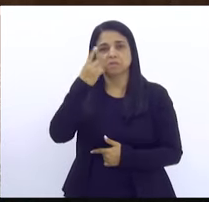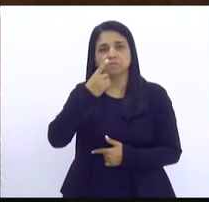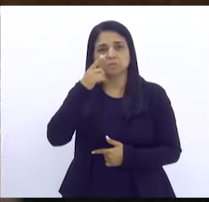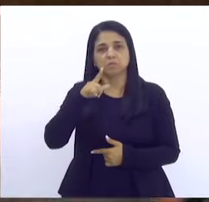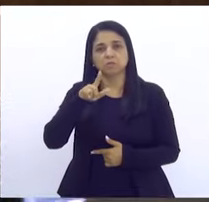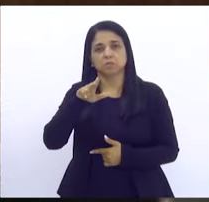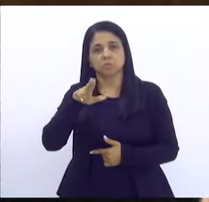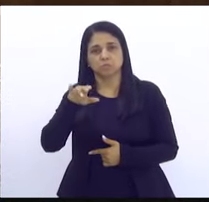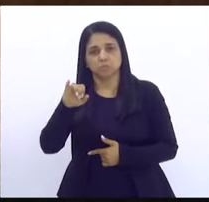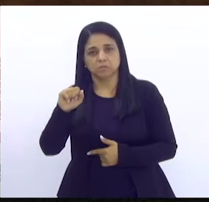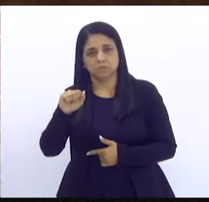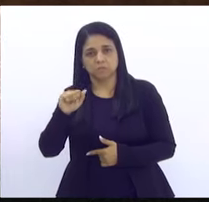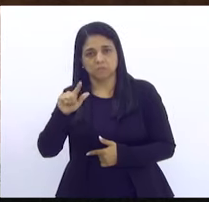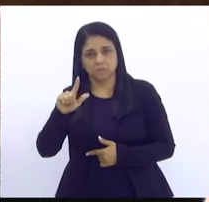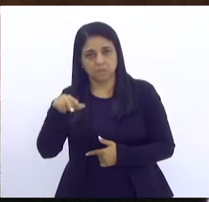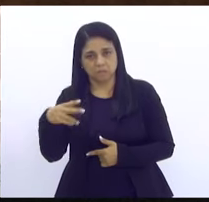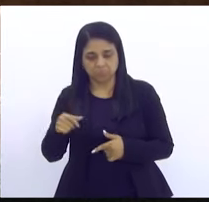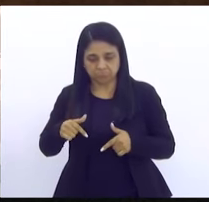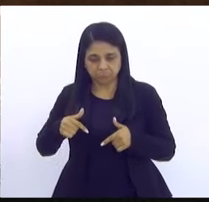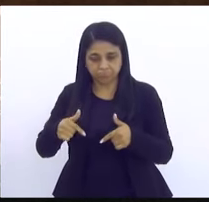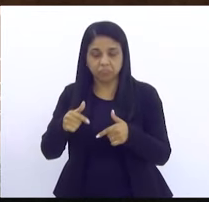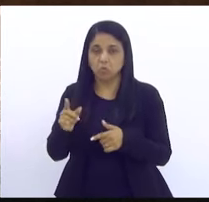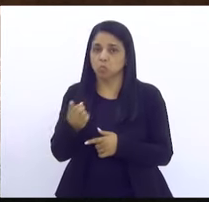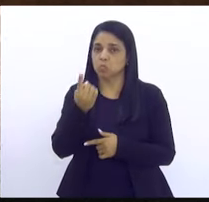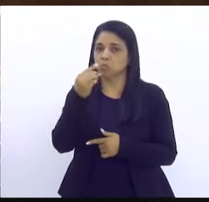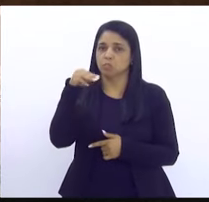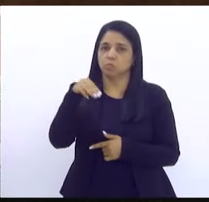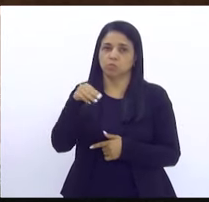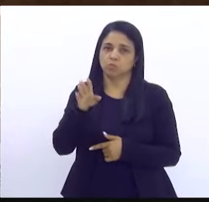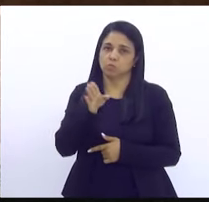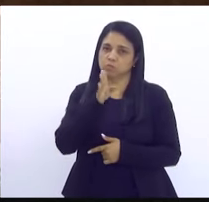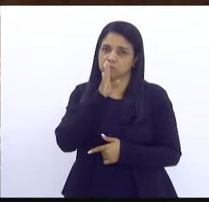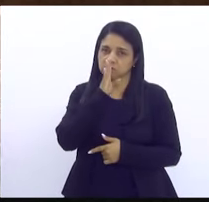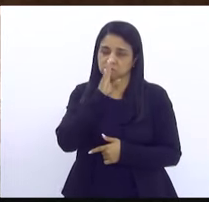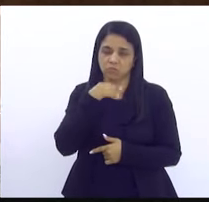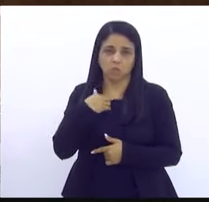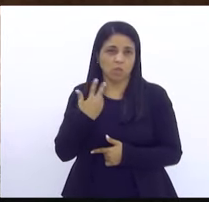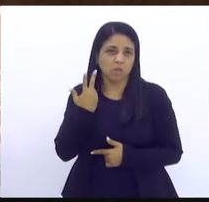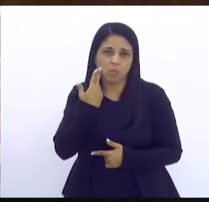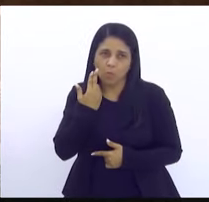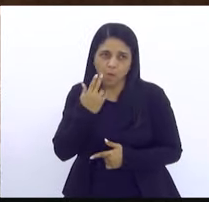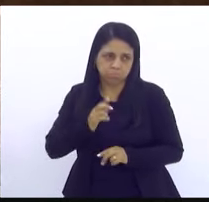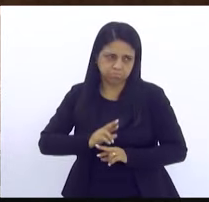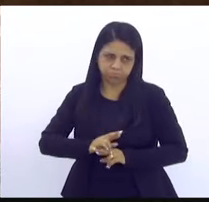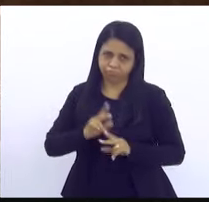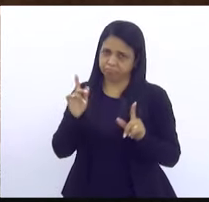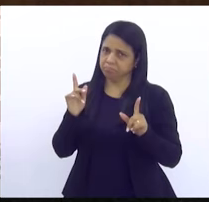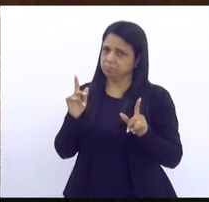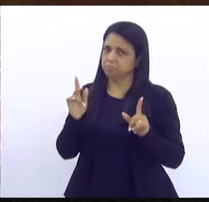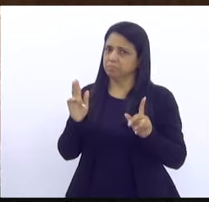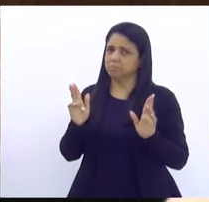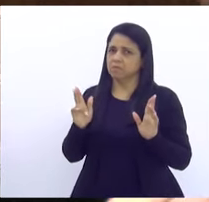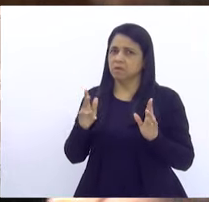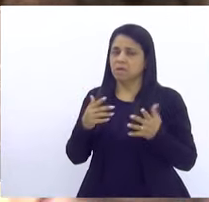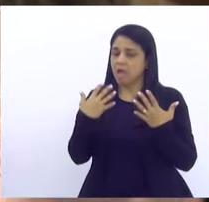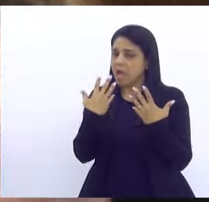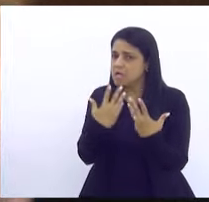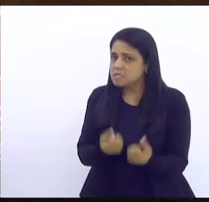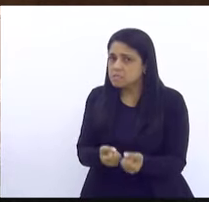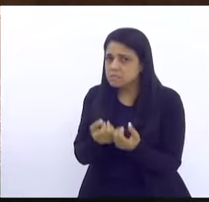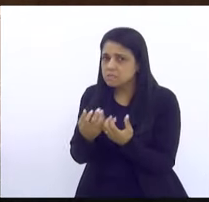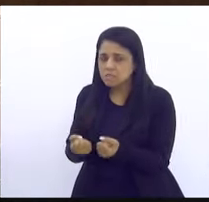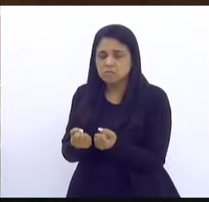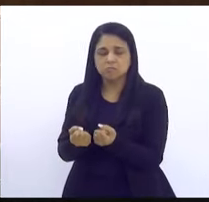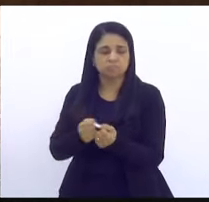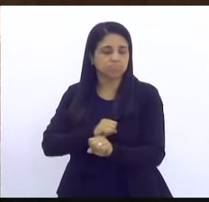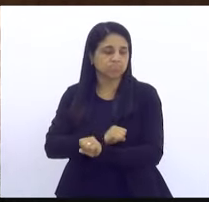um minuto de silêncio. Não é normal, não é possível que a gente aceite o